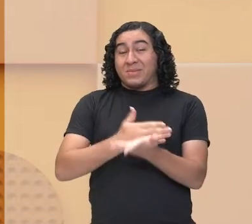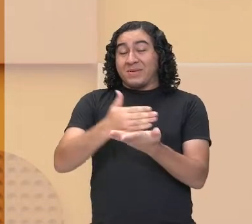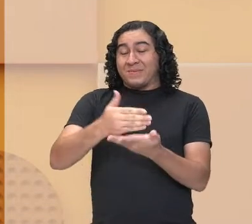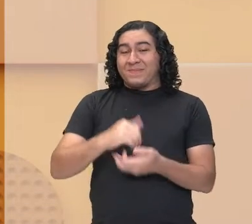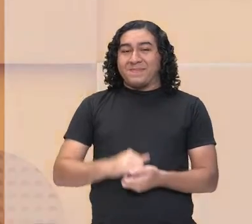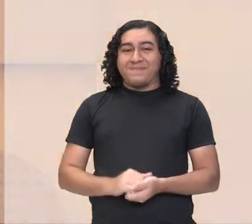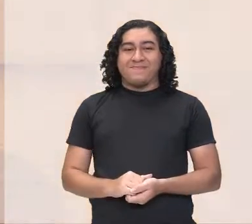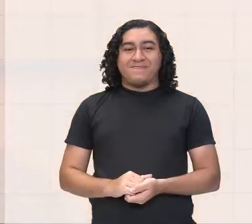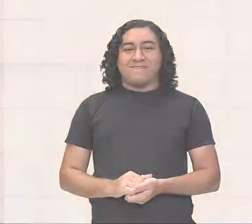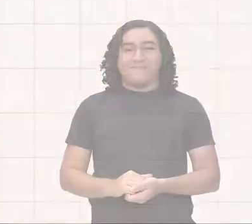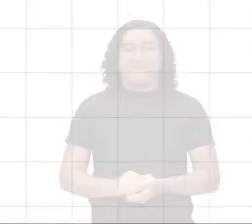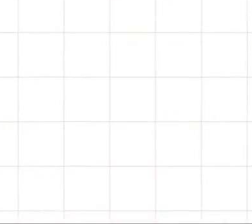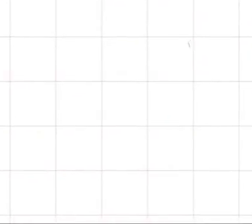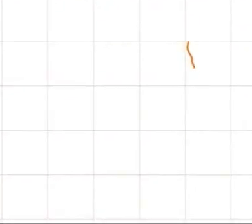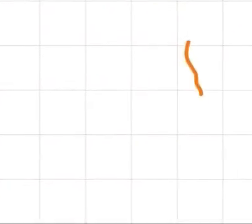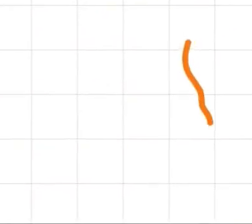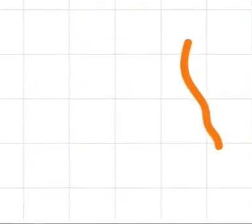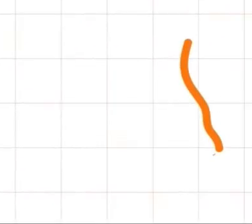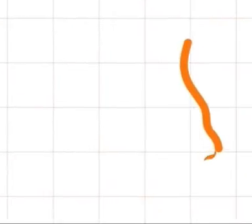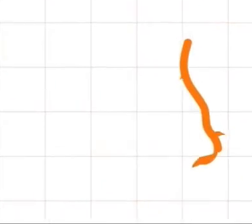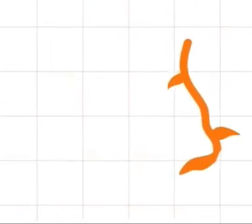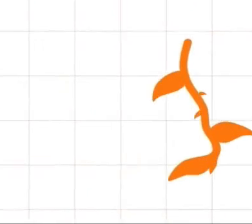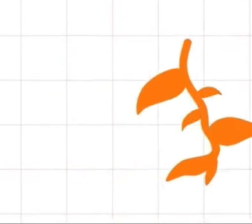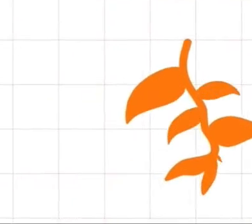nossa aula.